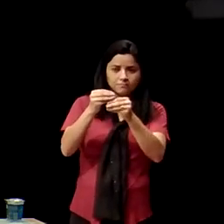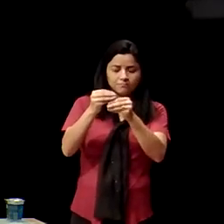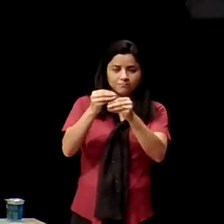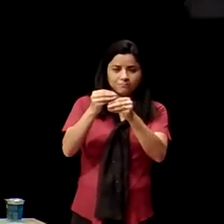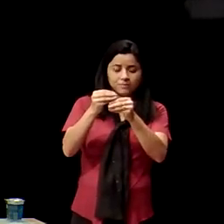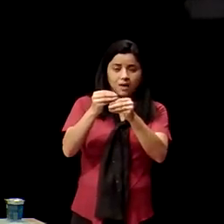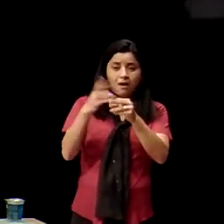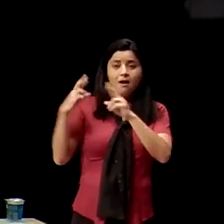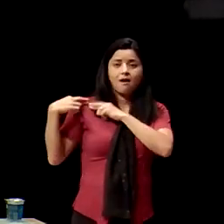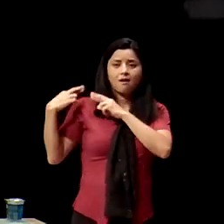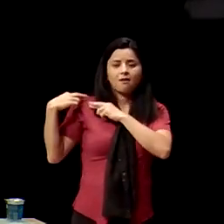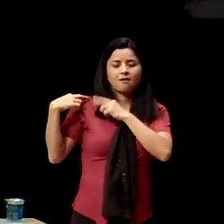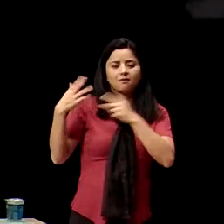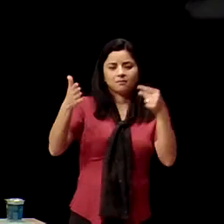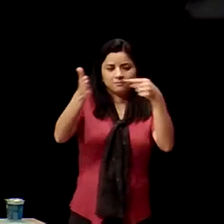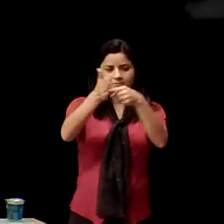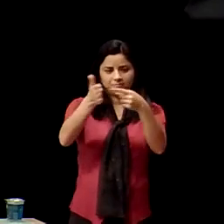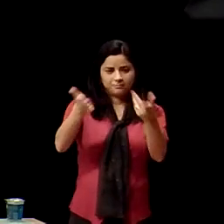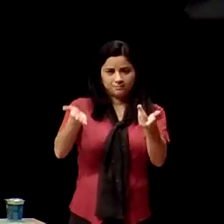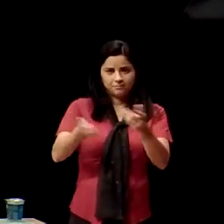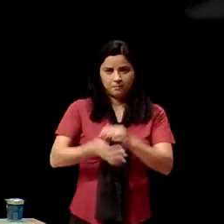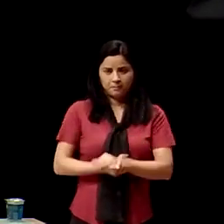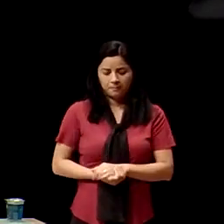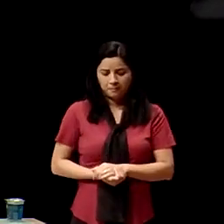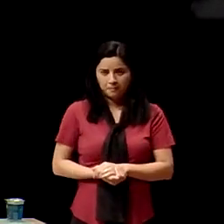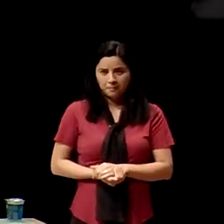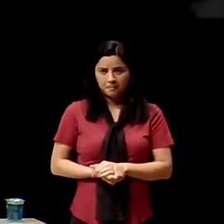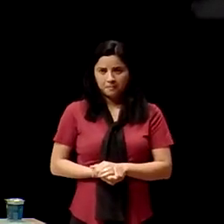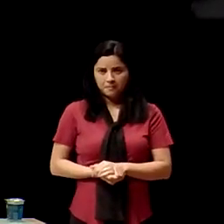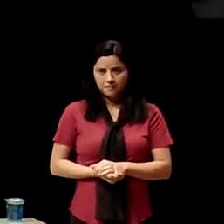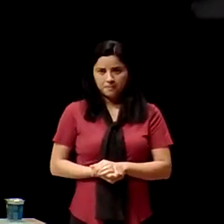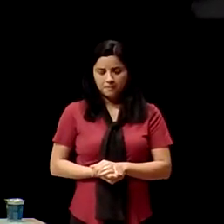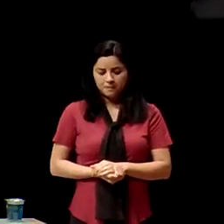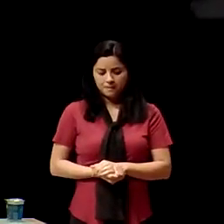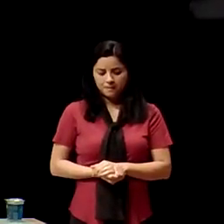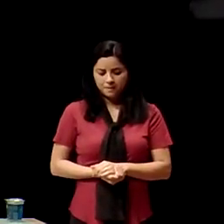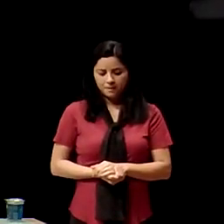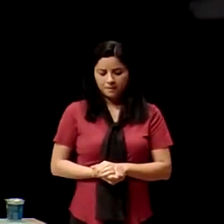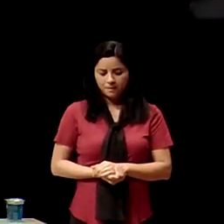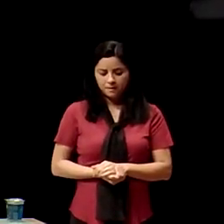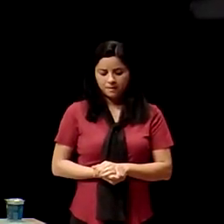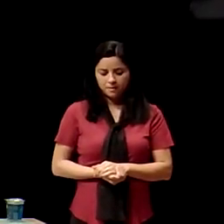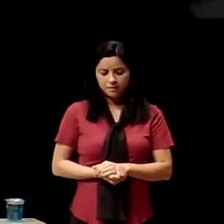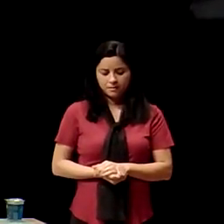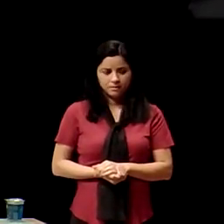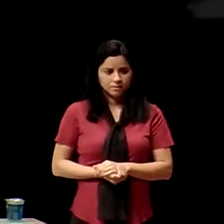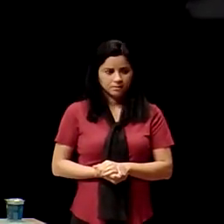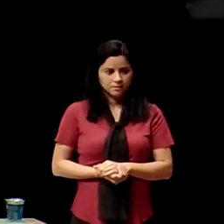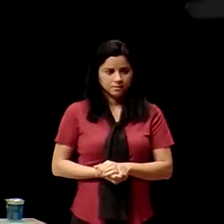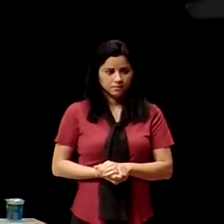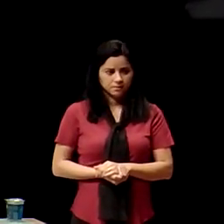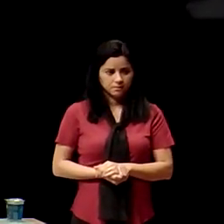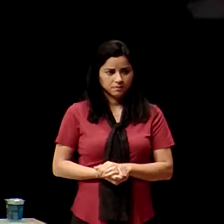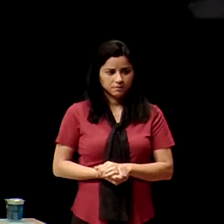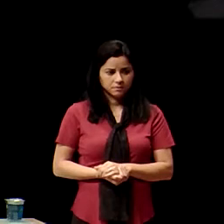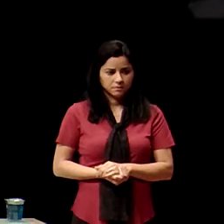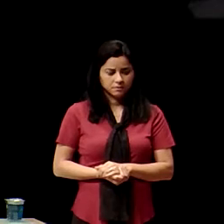da missão. So it provides the mission with